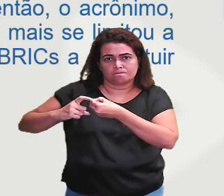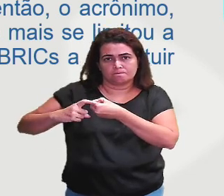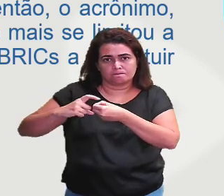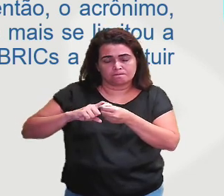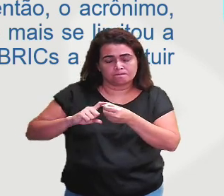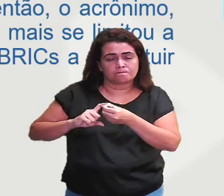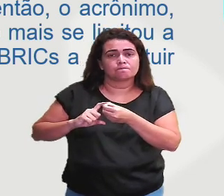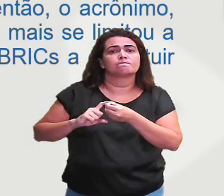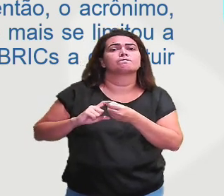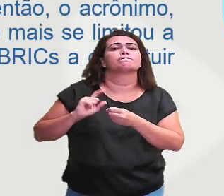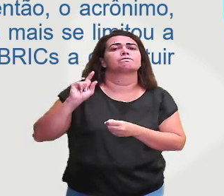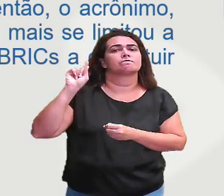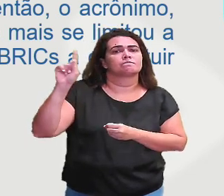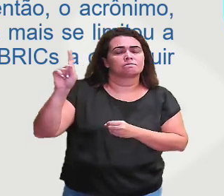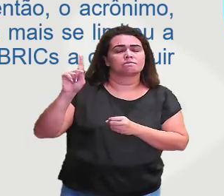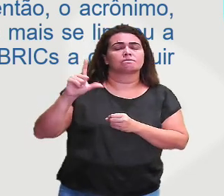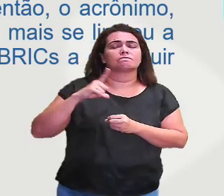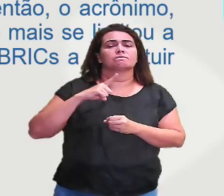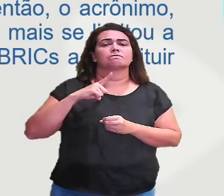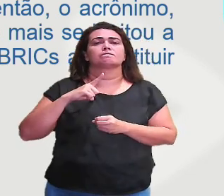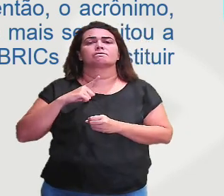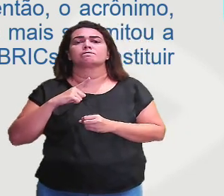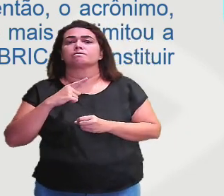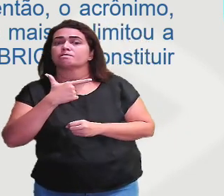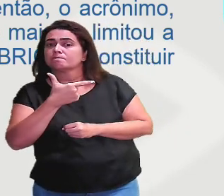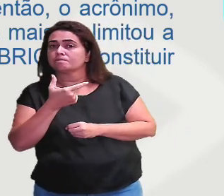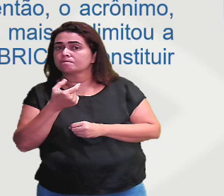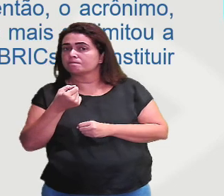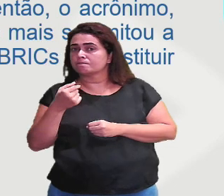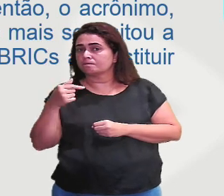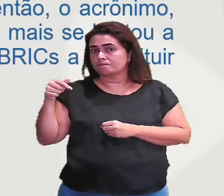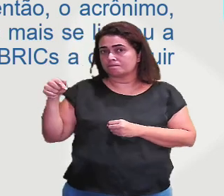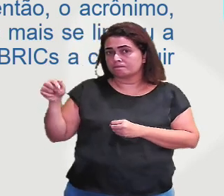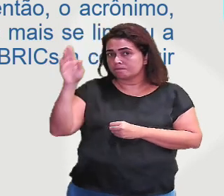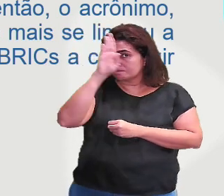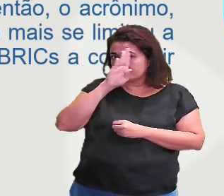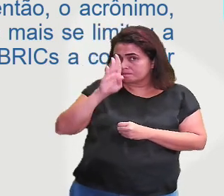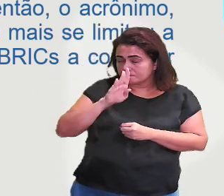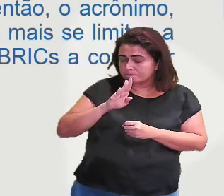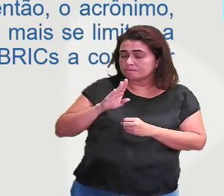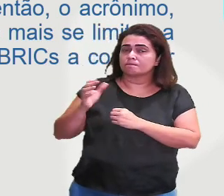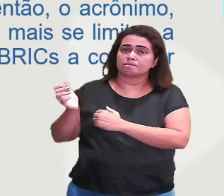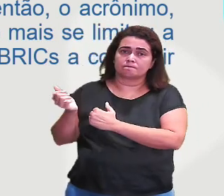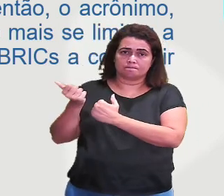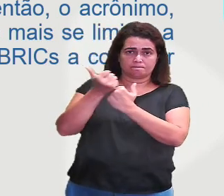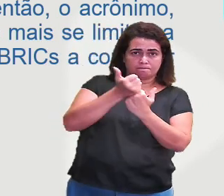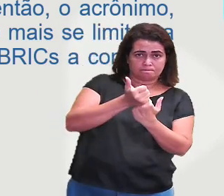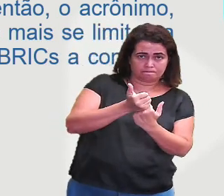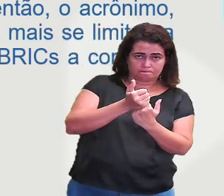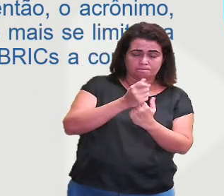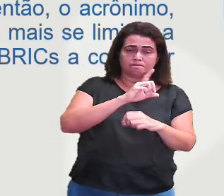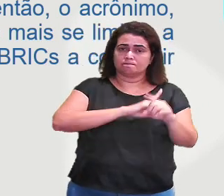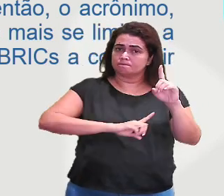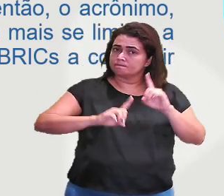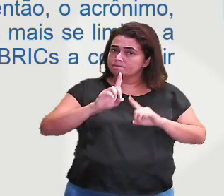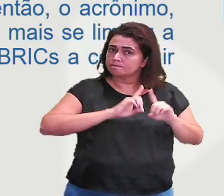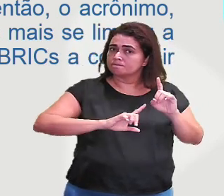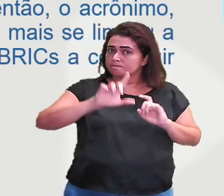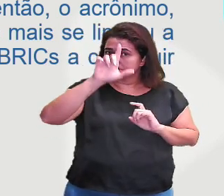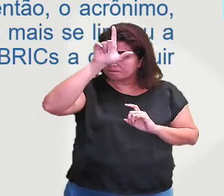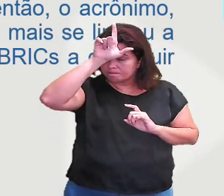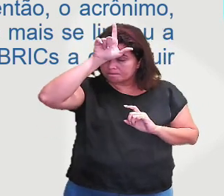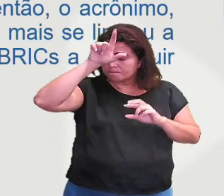à margem da Assembleia Geral e, nessa ocasião, verificou-se que o interesse em aprofundar o diálogo merecia a organização de uma